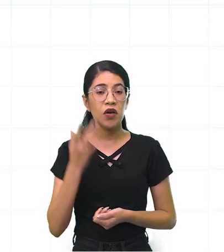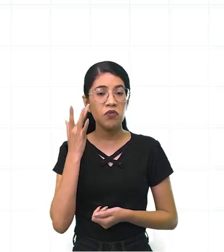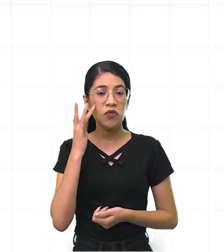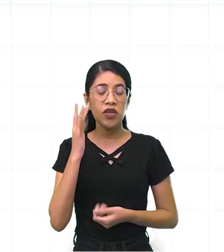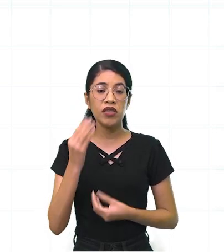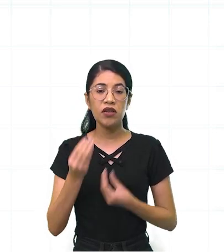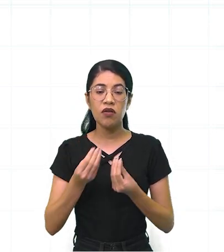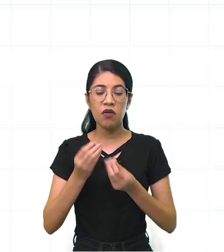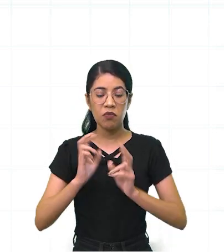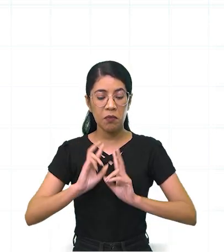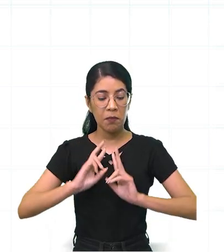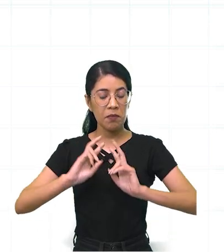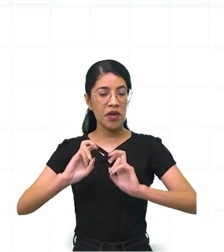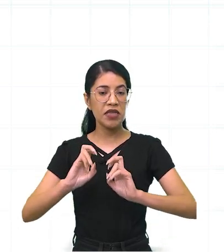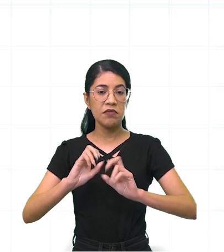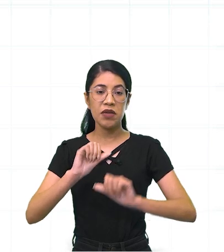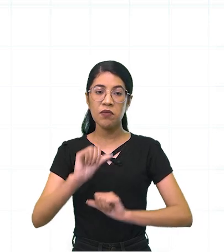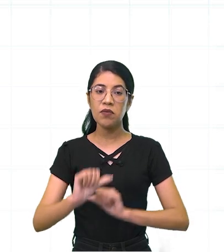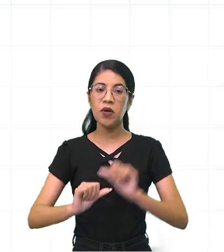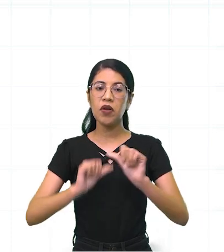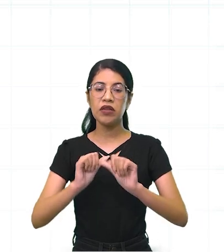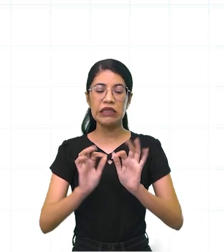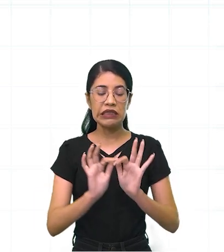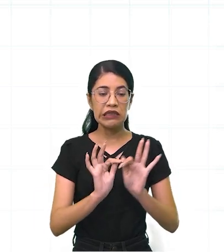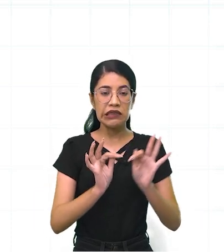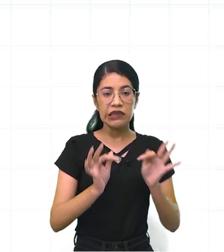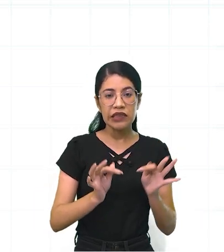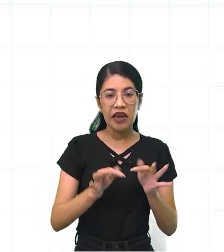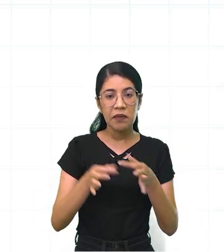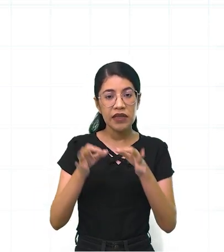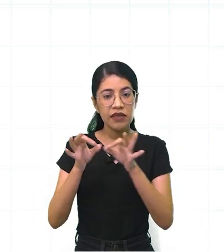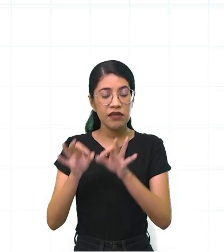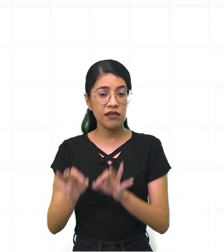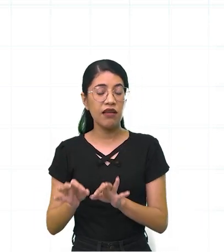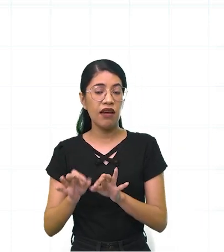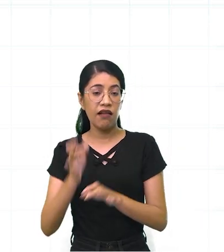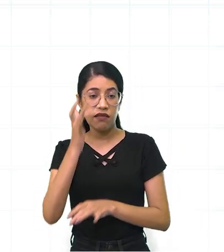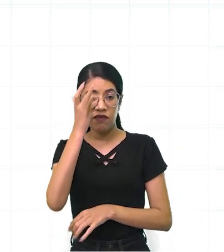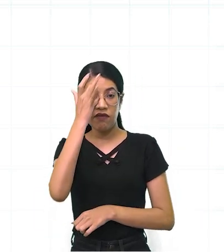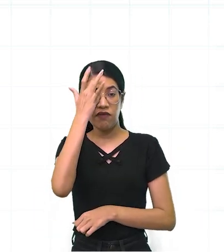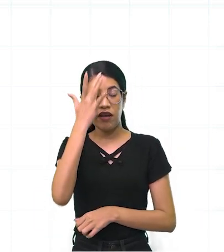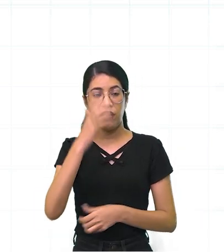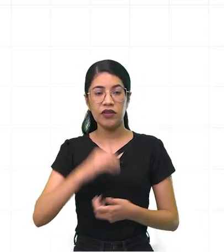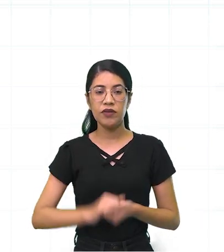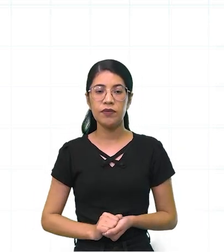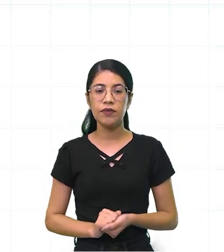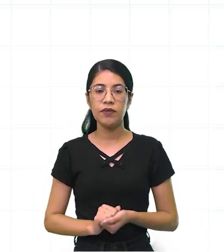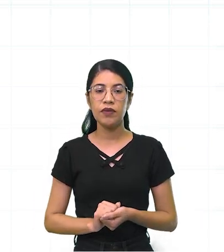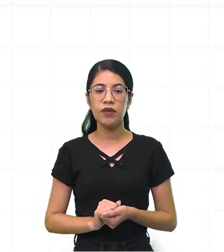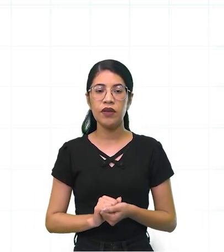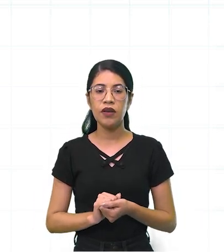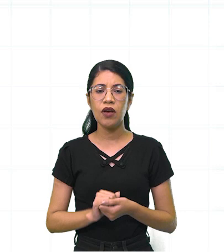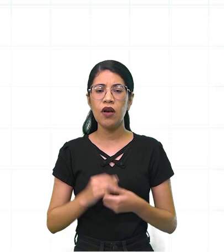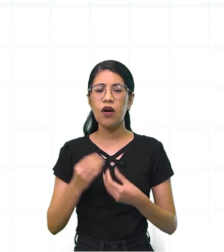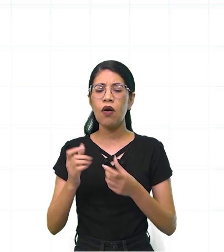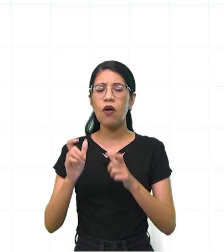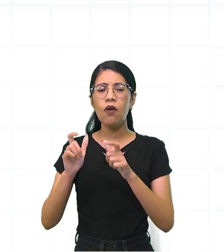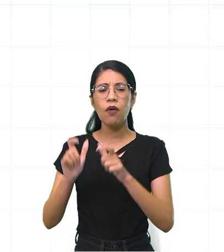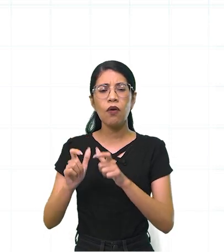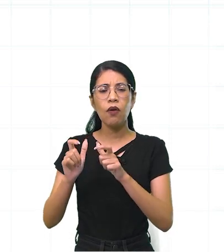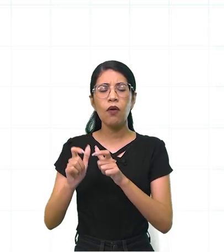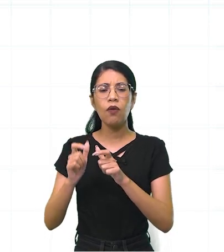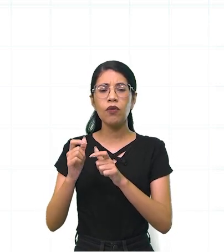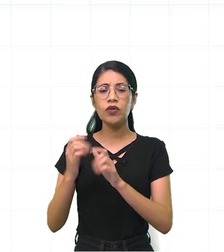não dei por esta mudança, tão simples, tão certa, tão fácil. Em que espelho